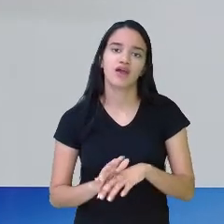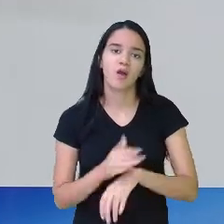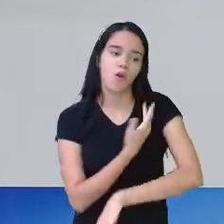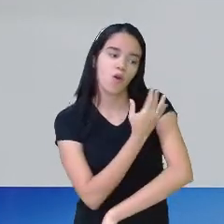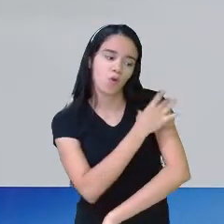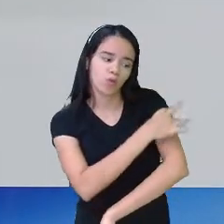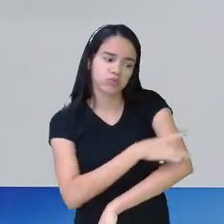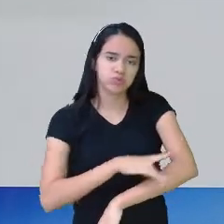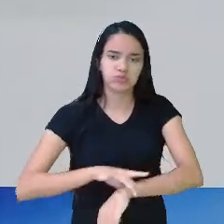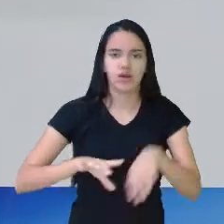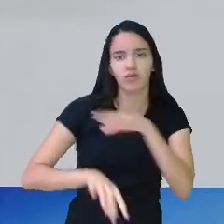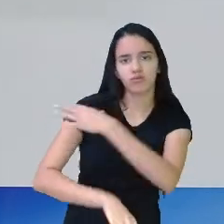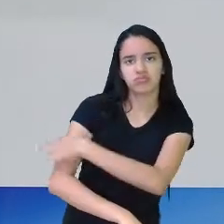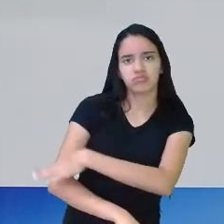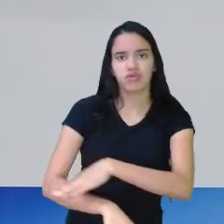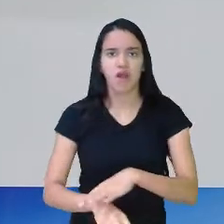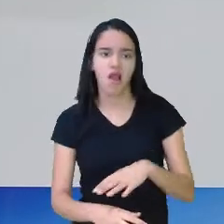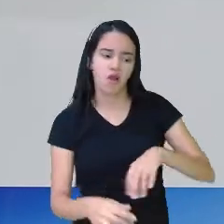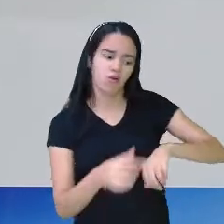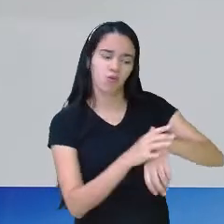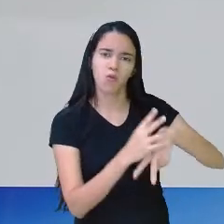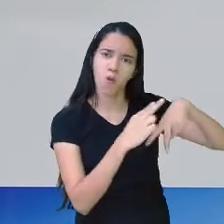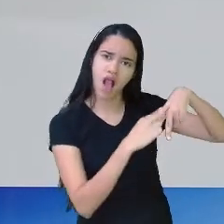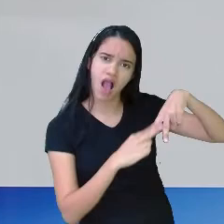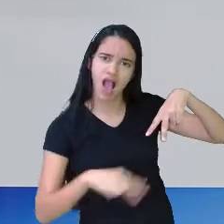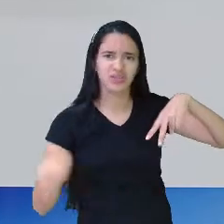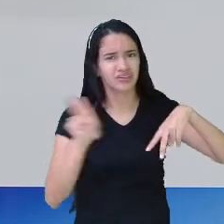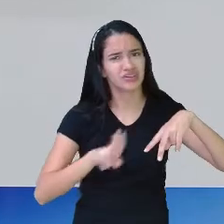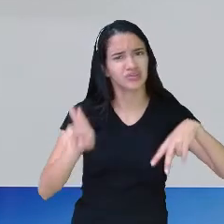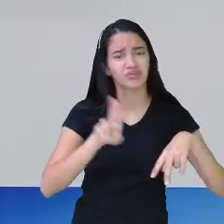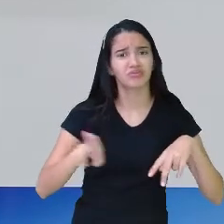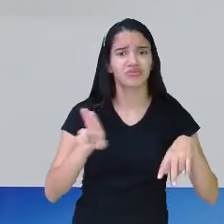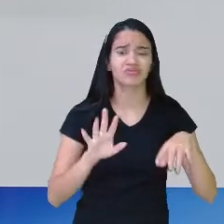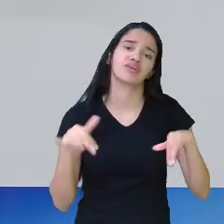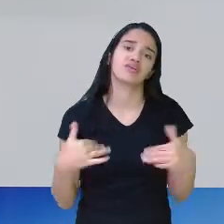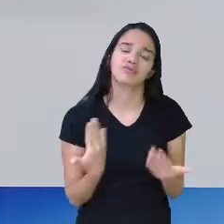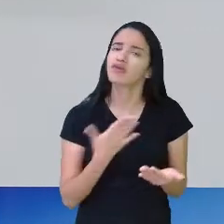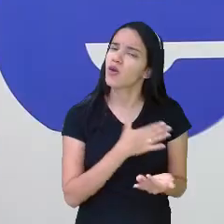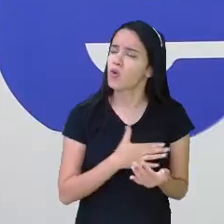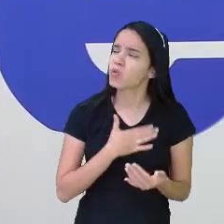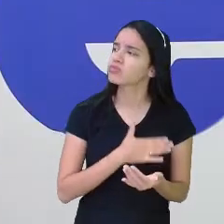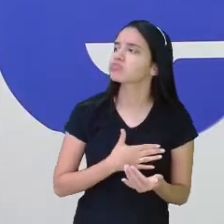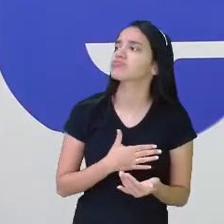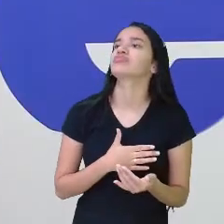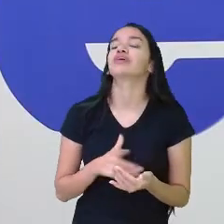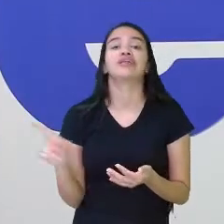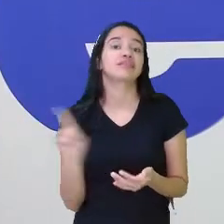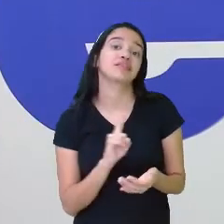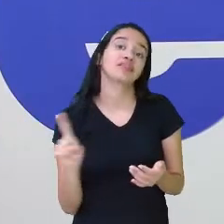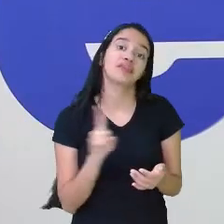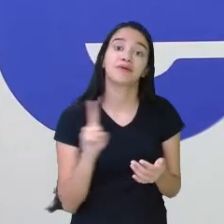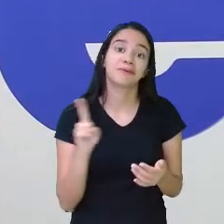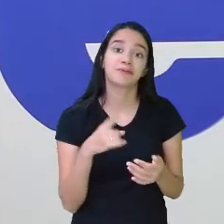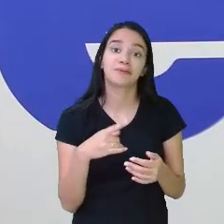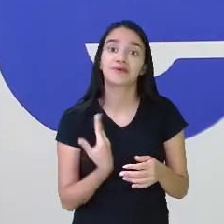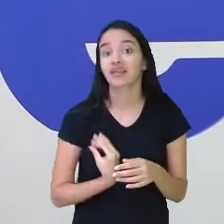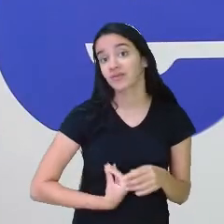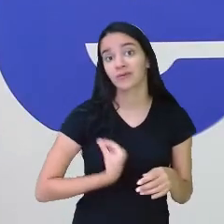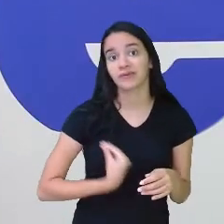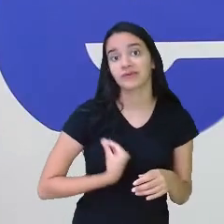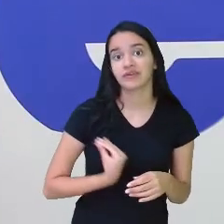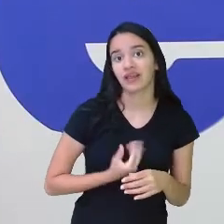com a calça toda amarrada. Será que eles iam gostar dessa situação? Não, não é porque não fazia parte